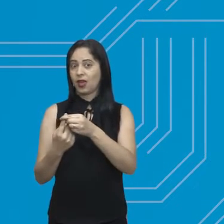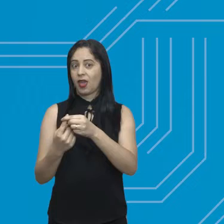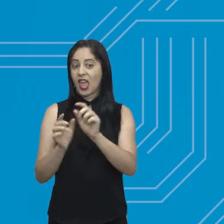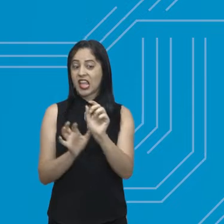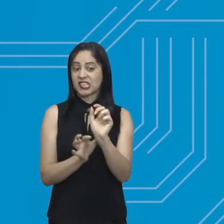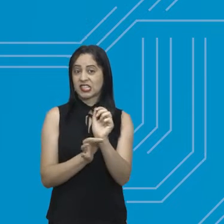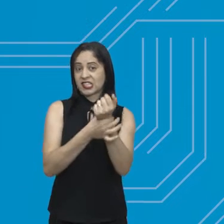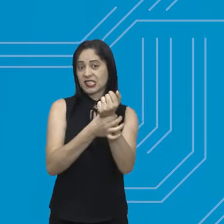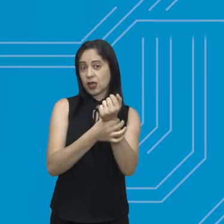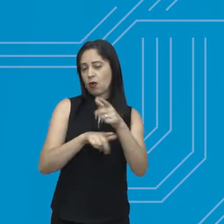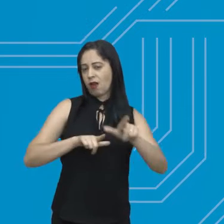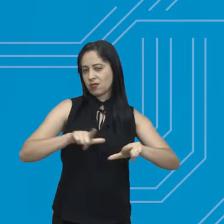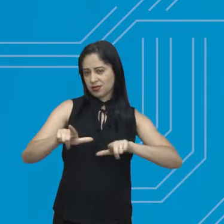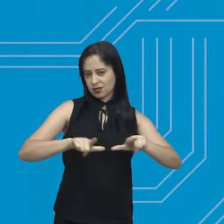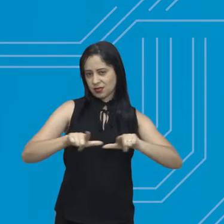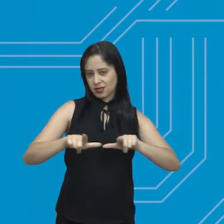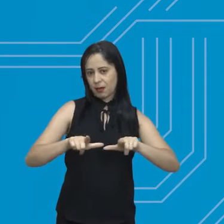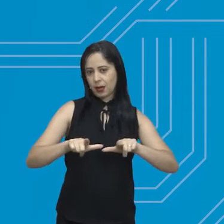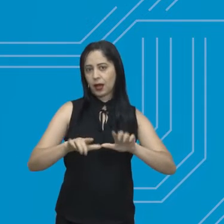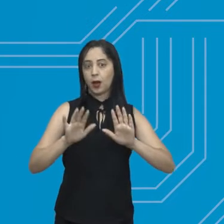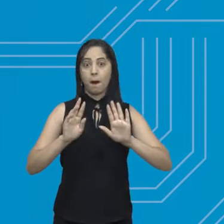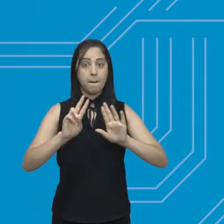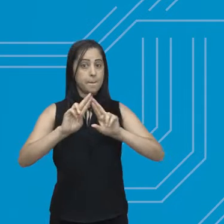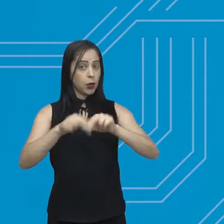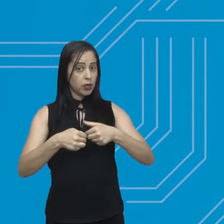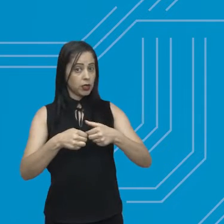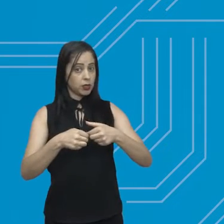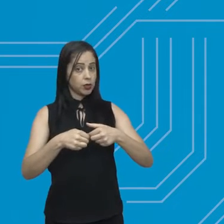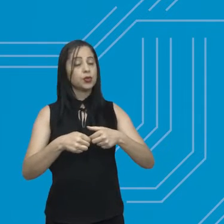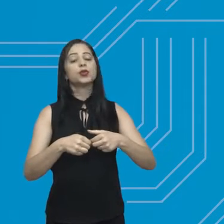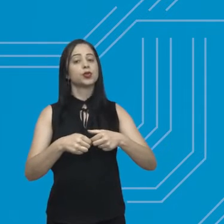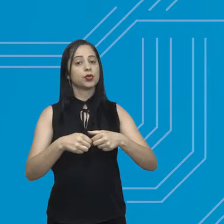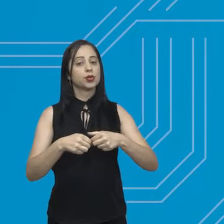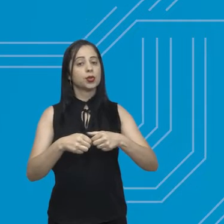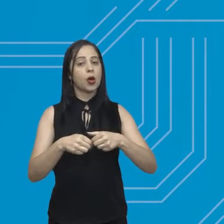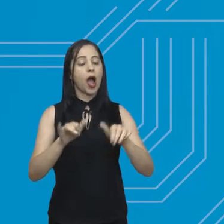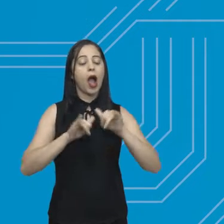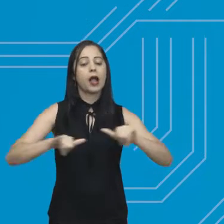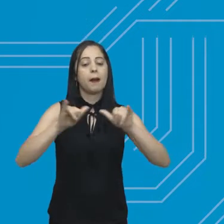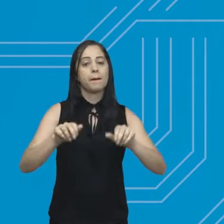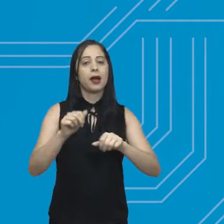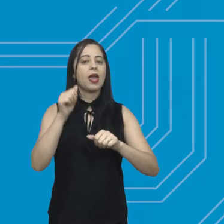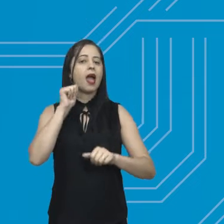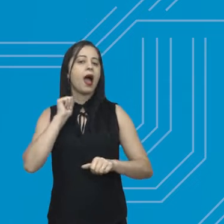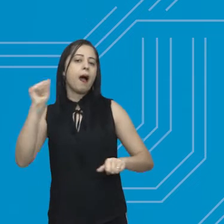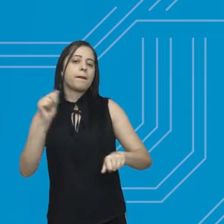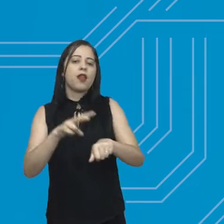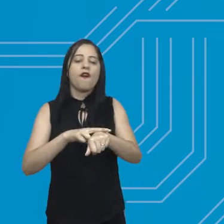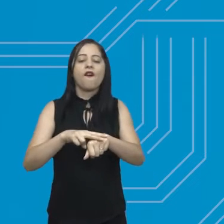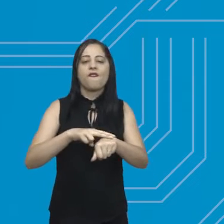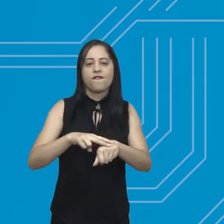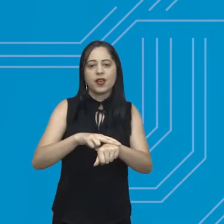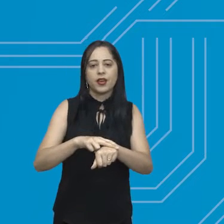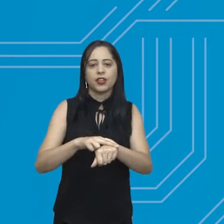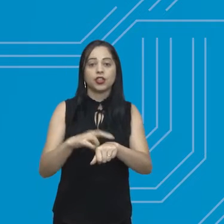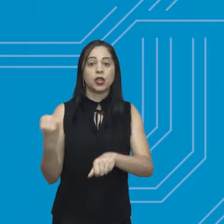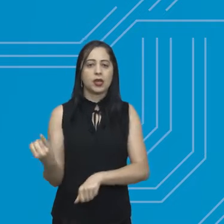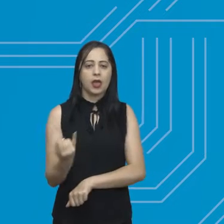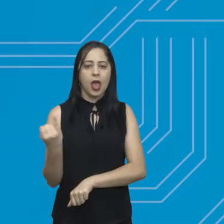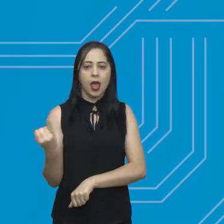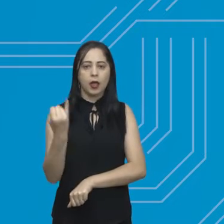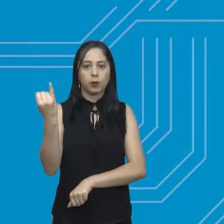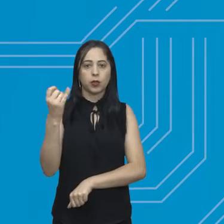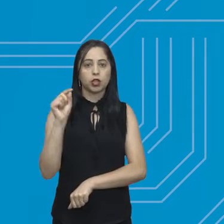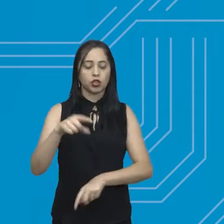sobre a segurança no trabalho. Para reforçar essa pauta, foi criada a campanha Abril Verde, com foco em ações educativas sobre a importância